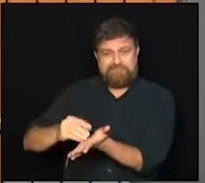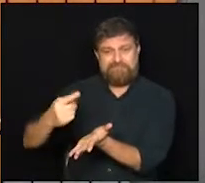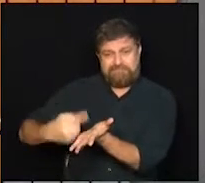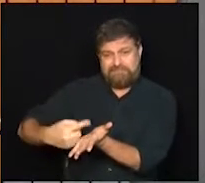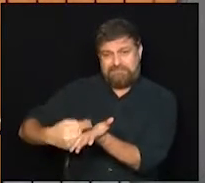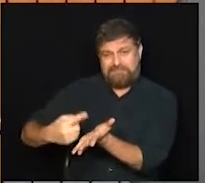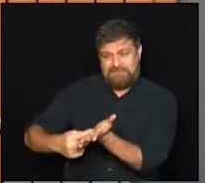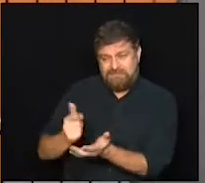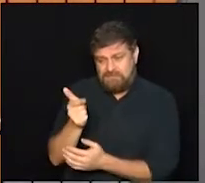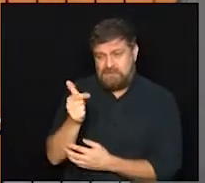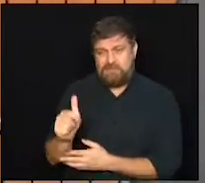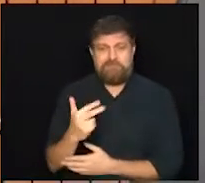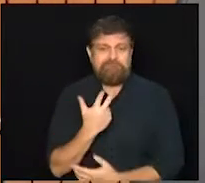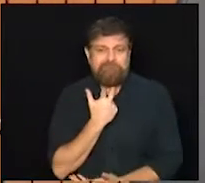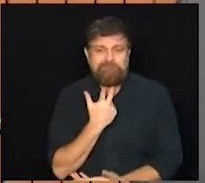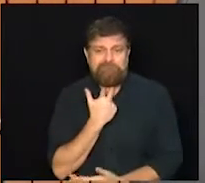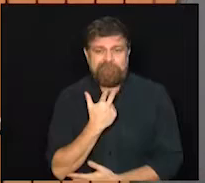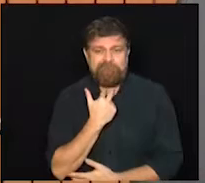outros compromissos